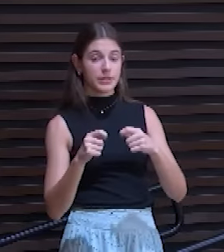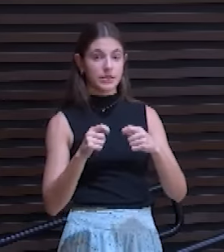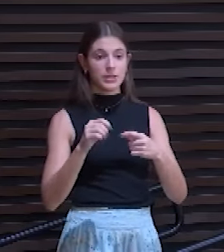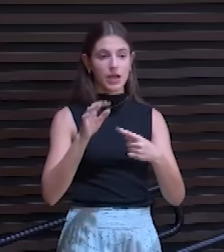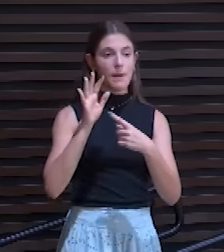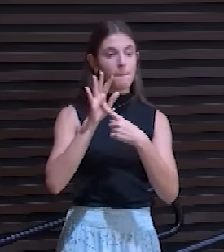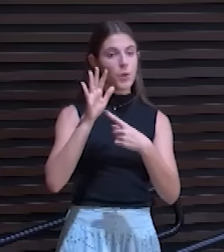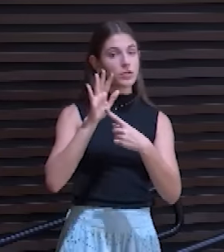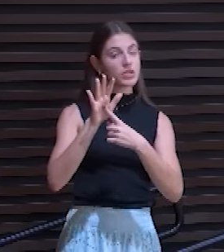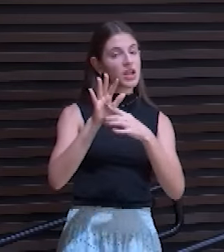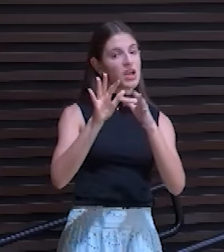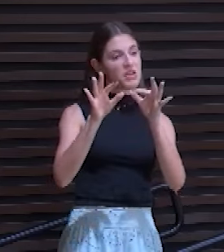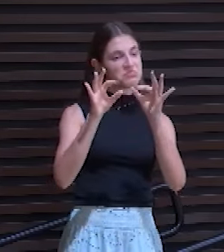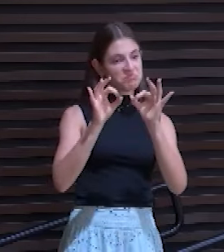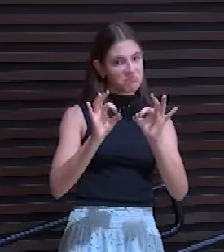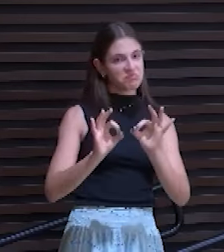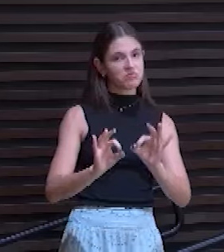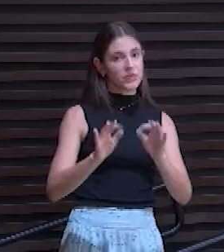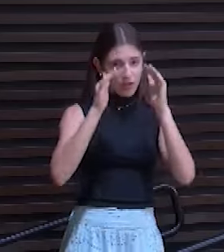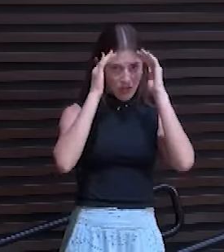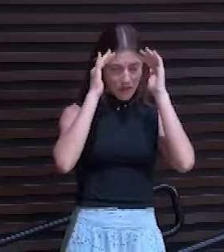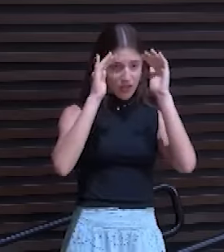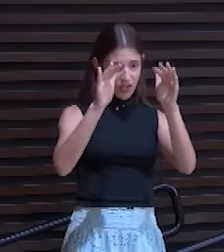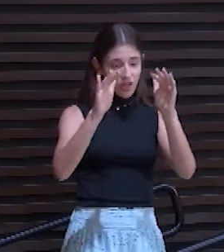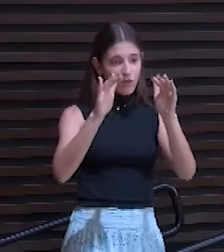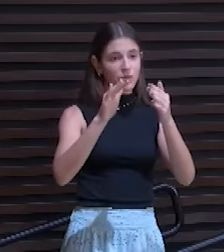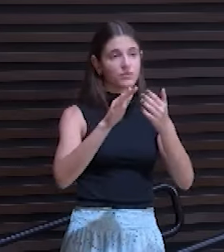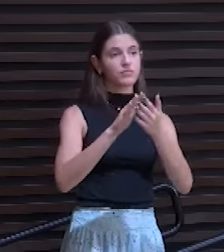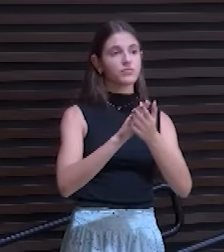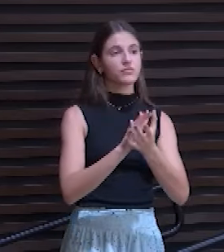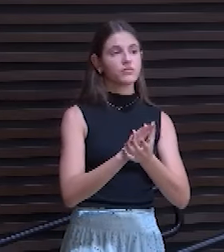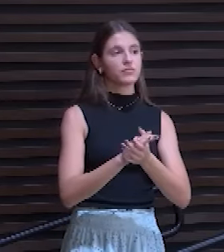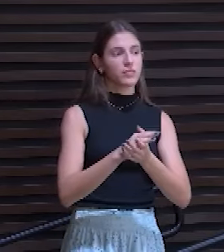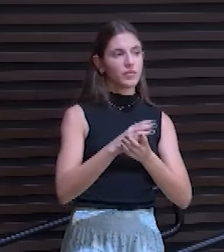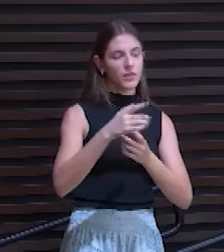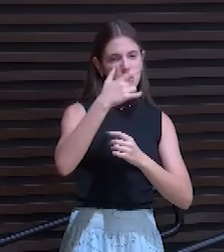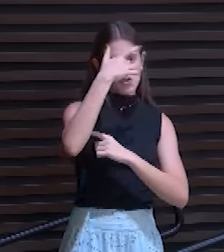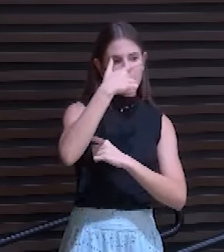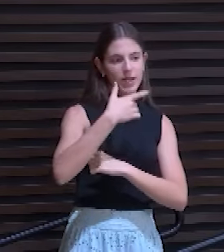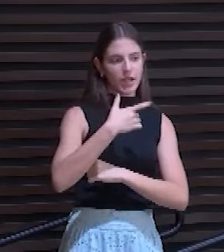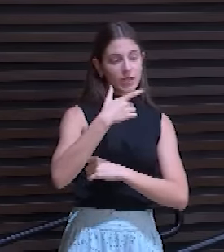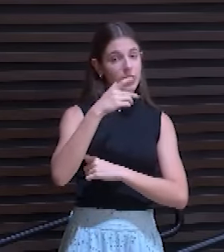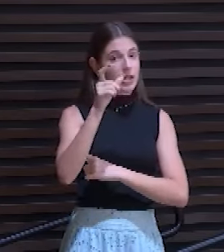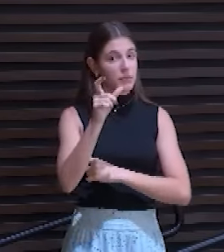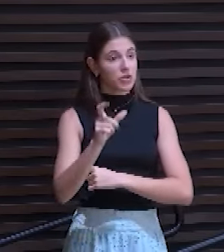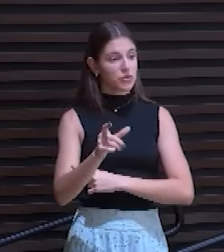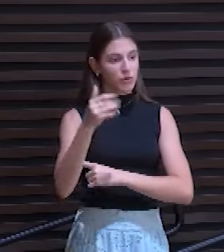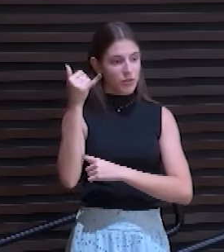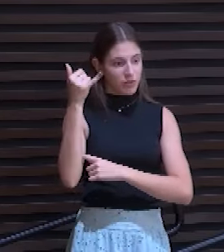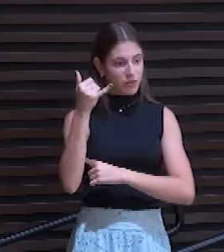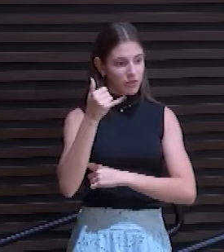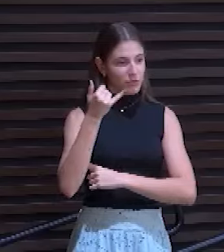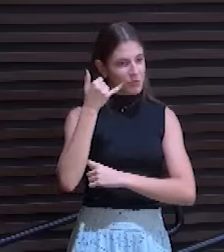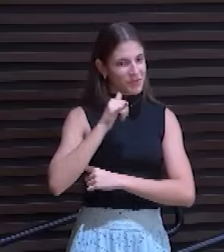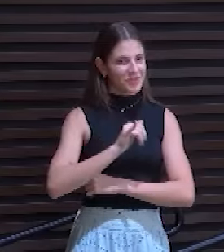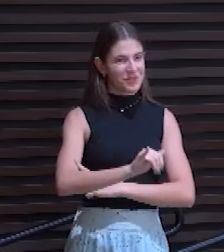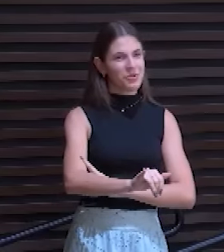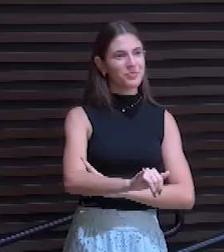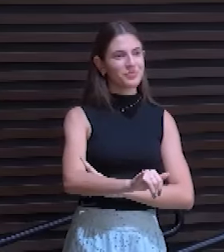a mensagem, os métodos e o caráter daquele que o enviou. É isso que o embaixador faz ou